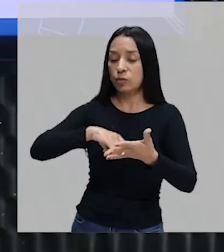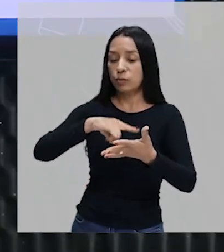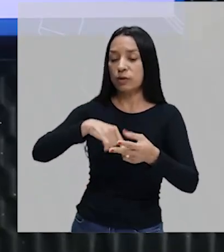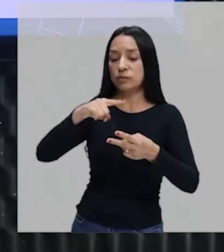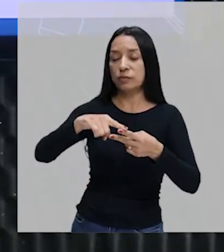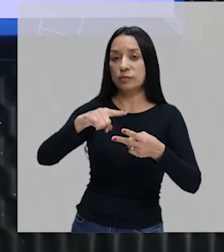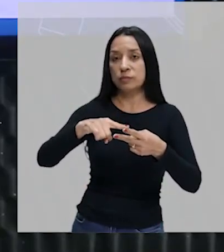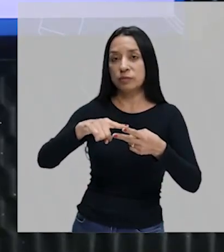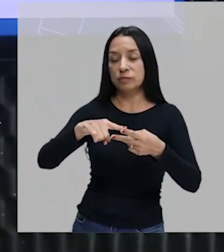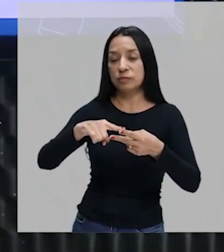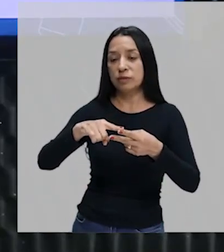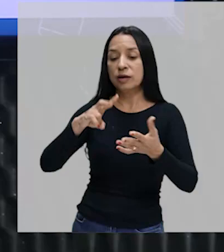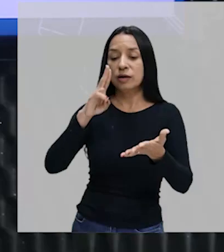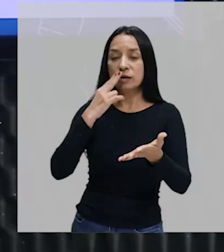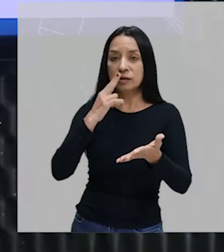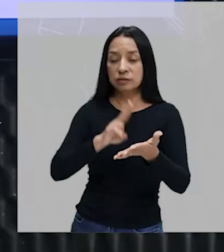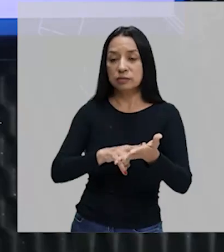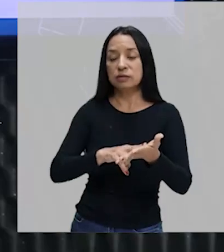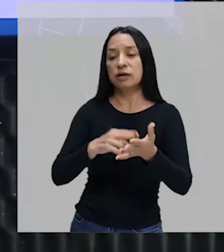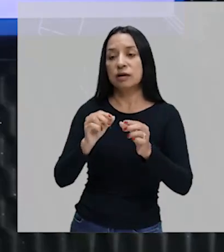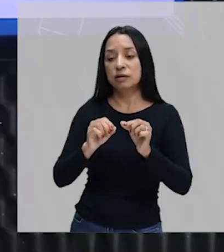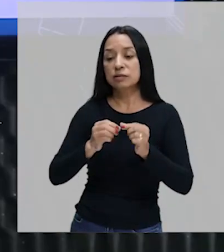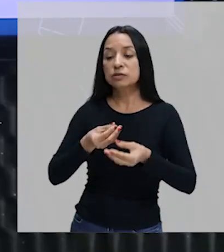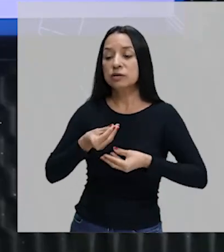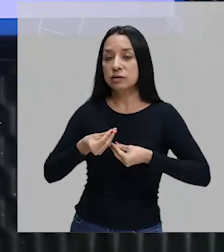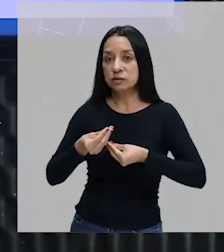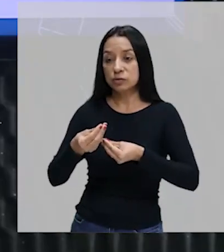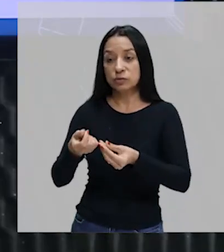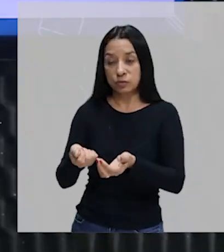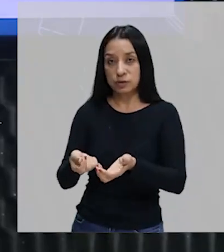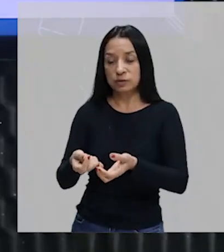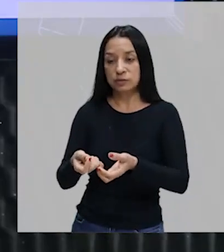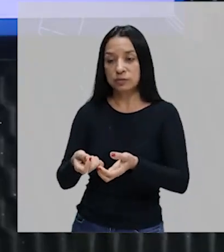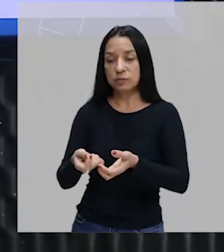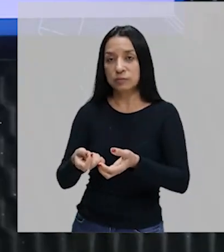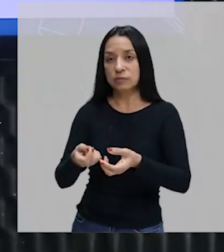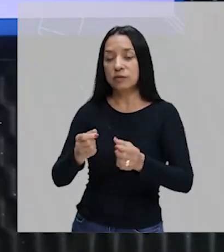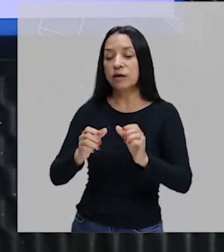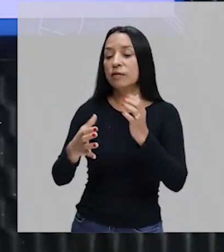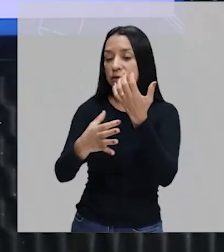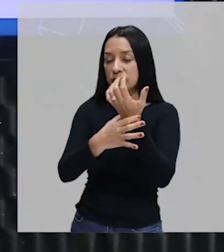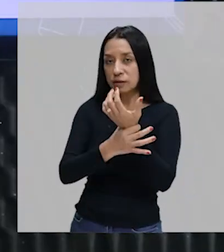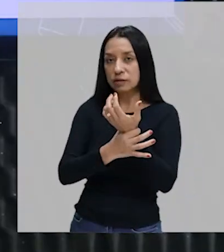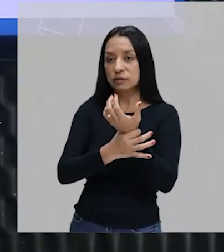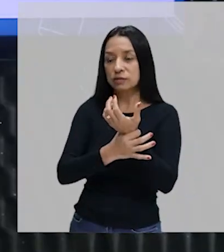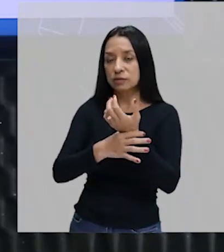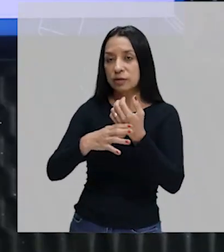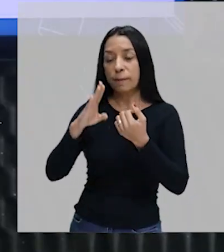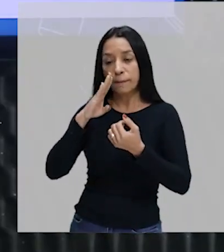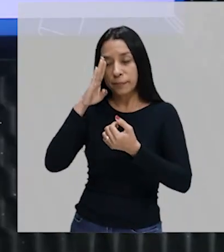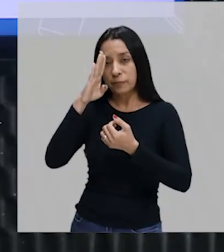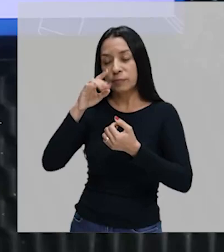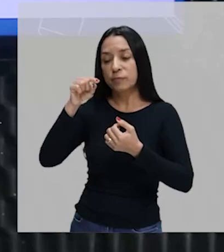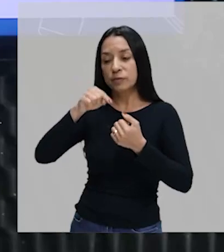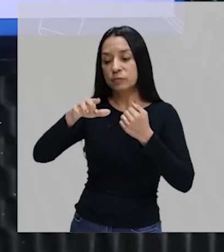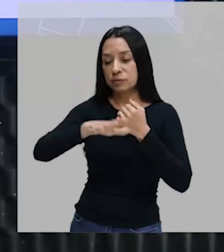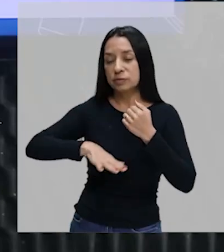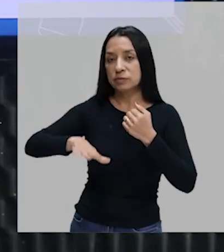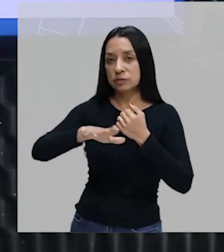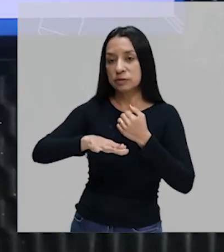que vai garantir para os donatários, inclusive para os donatários maranhenses, da capitania do